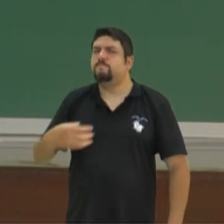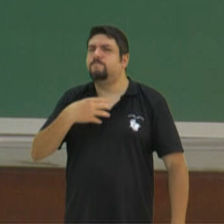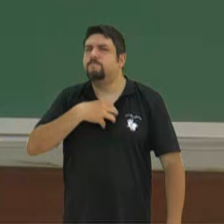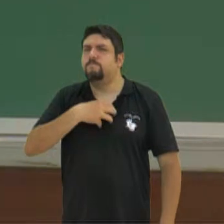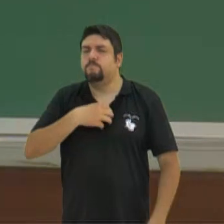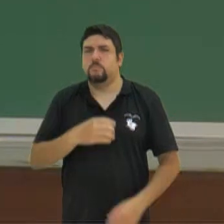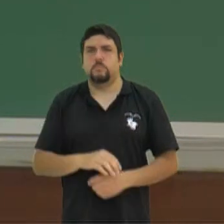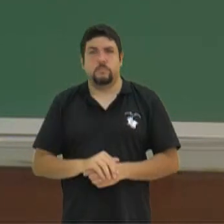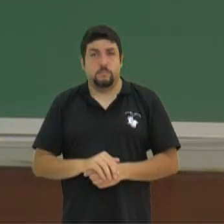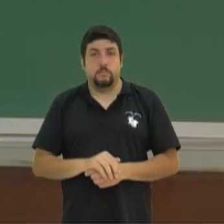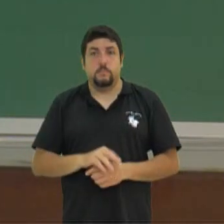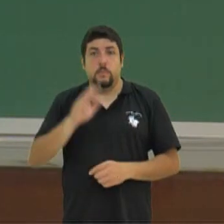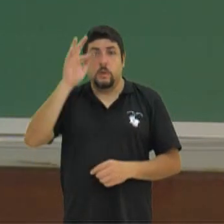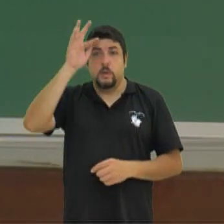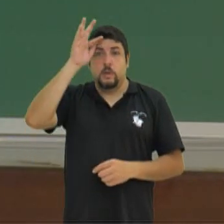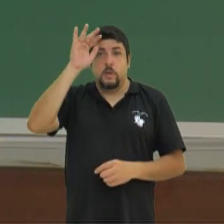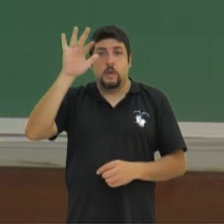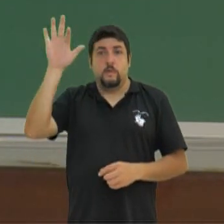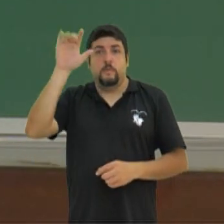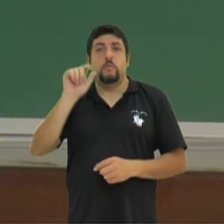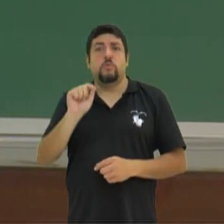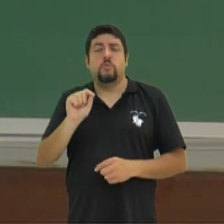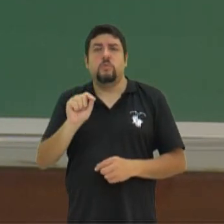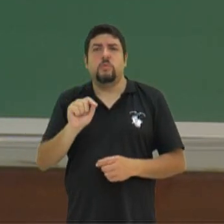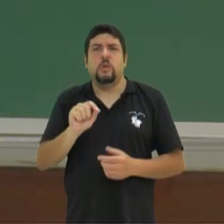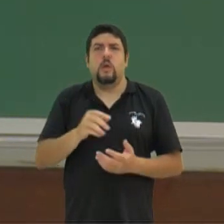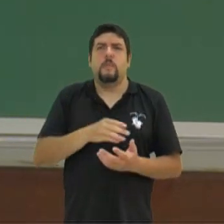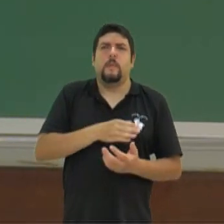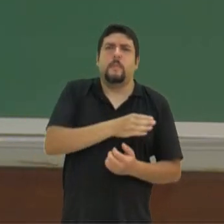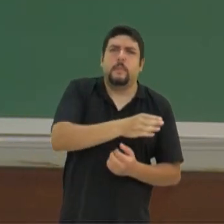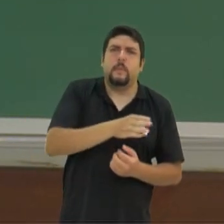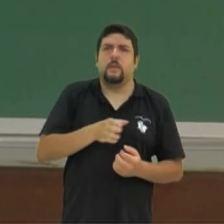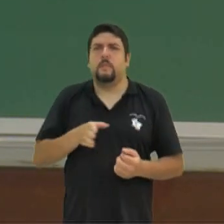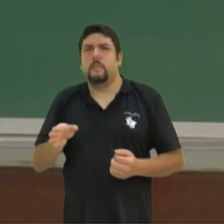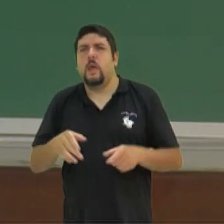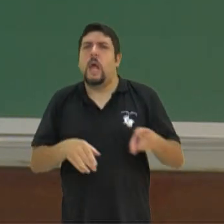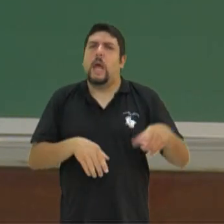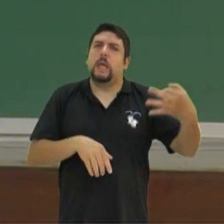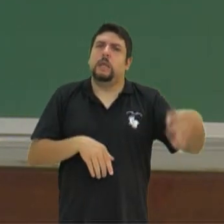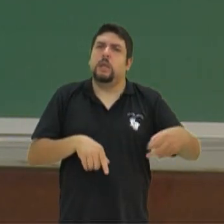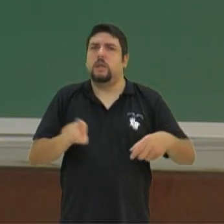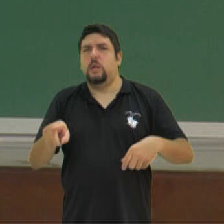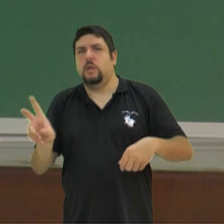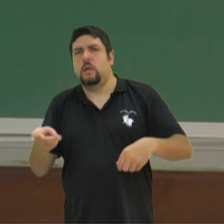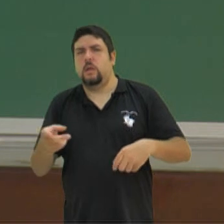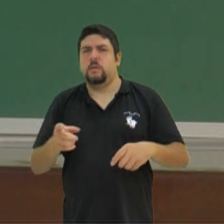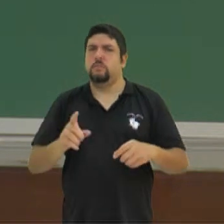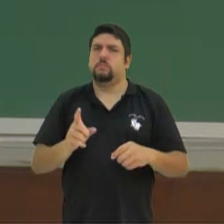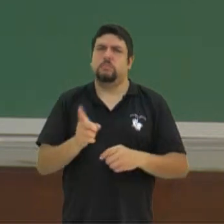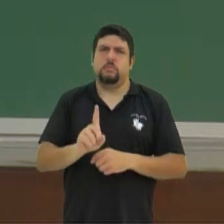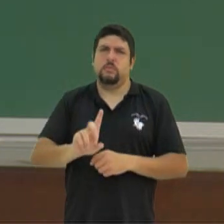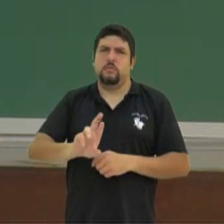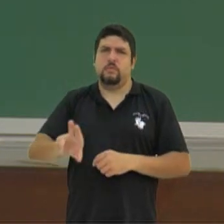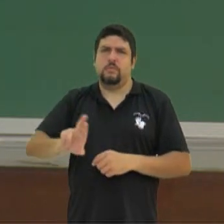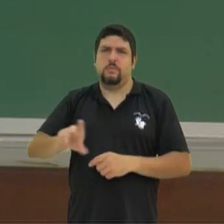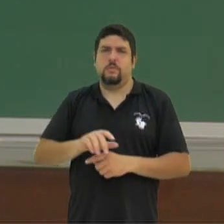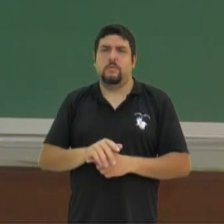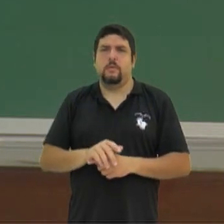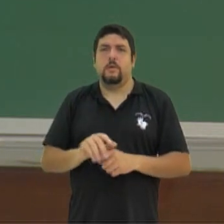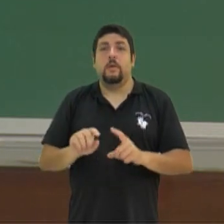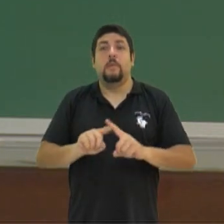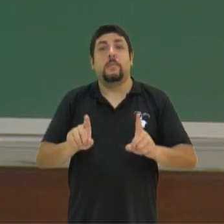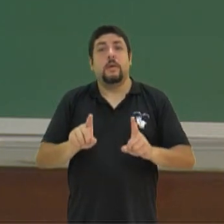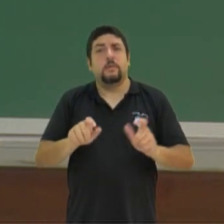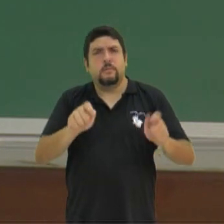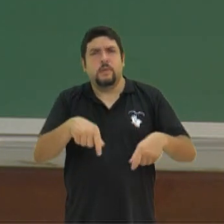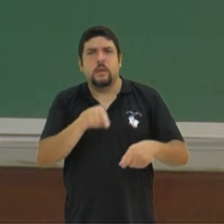com diferentes teorias, né? Então não é que uma esteja mais certa que a outra, mas são ideias. E dá pra gente defender